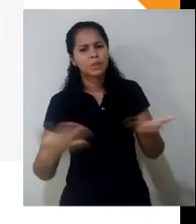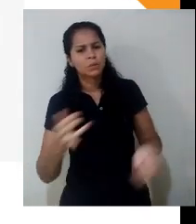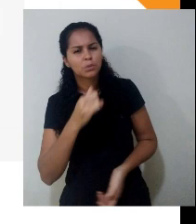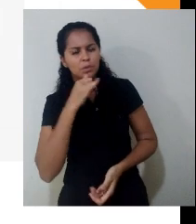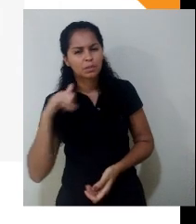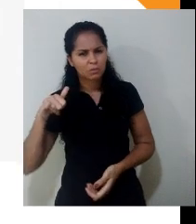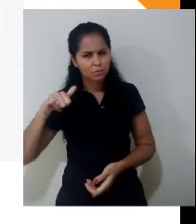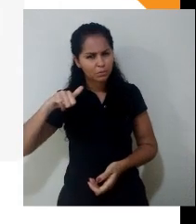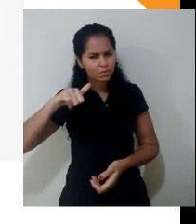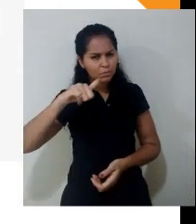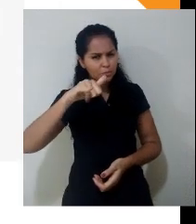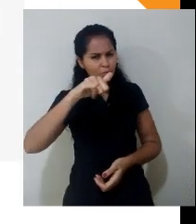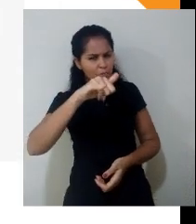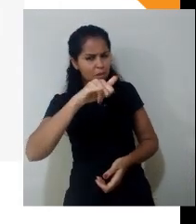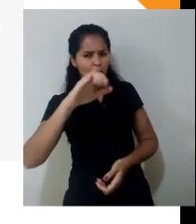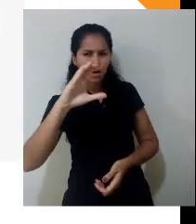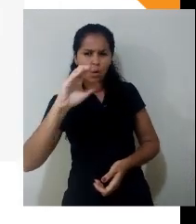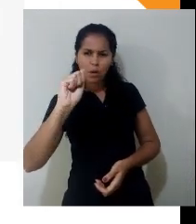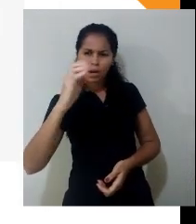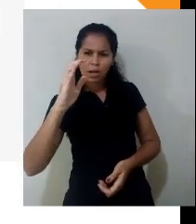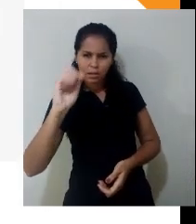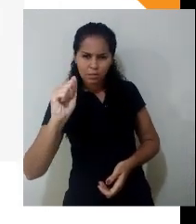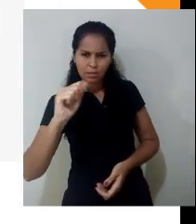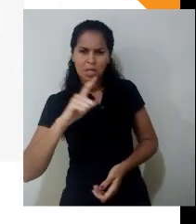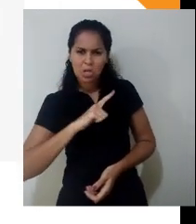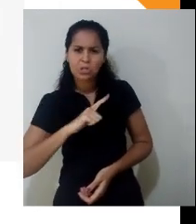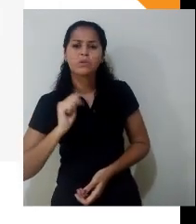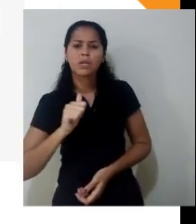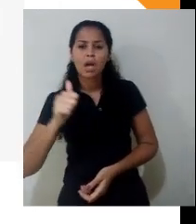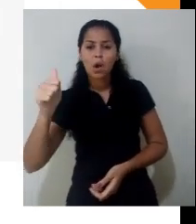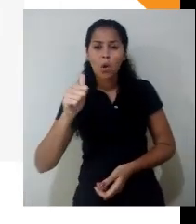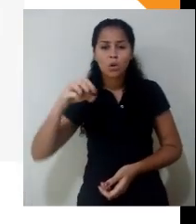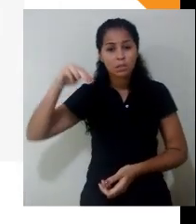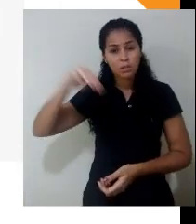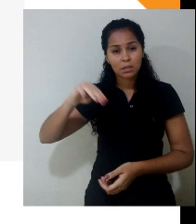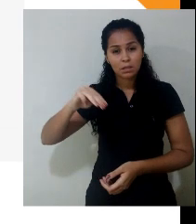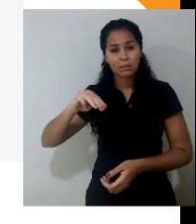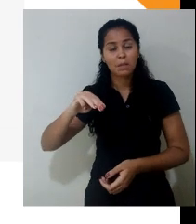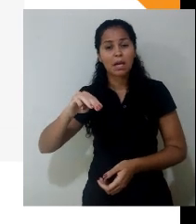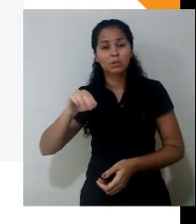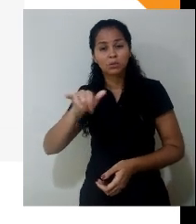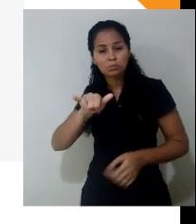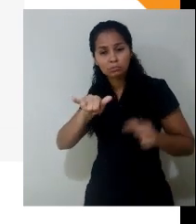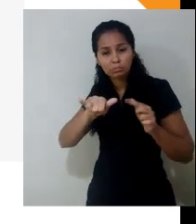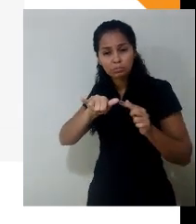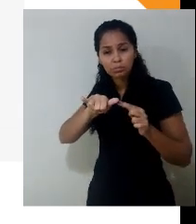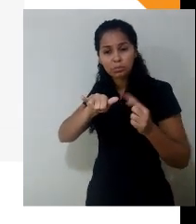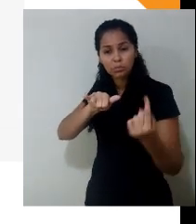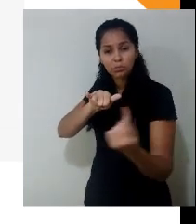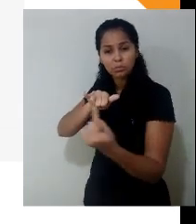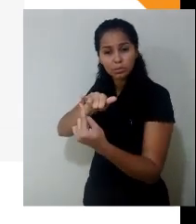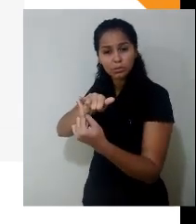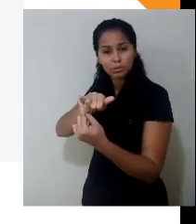ele tinha 11 metros de envergadura, que é a distância entre a ponta